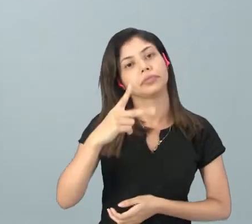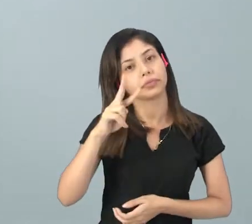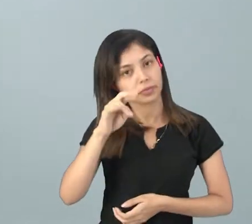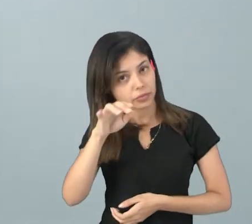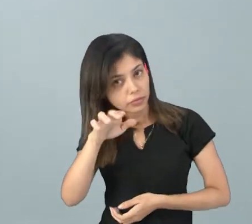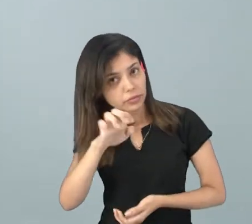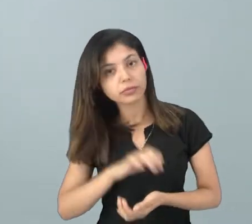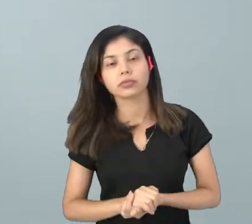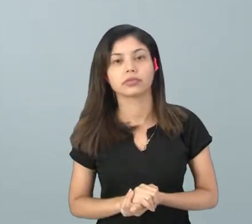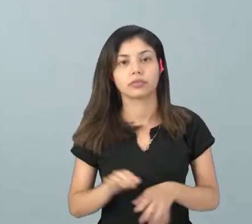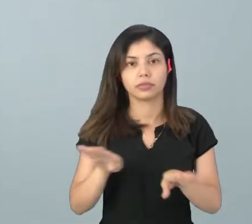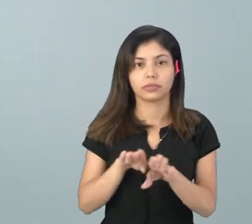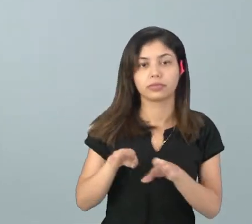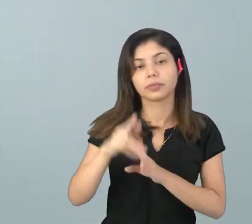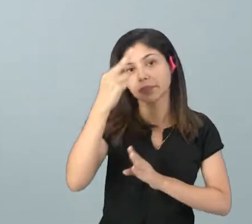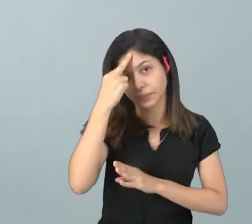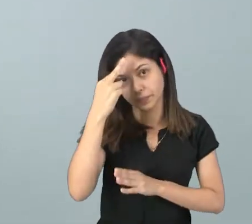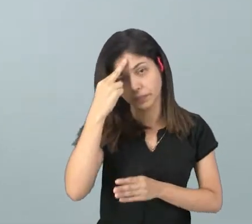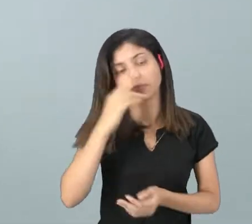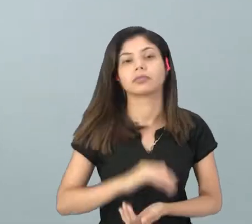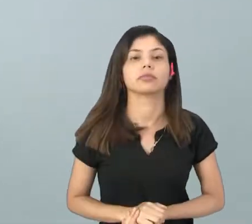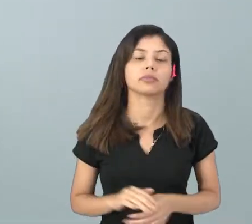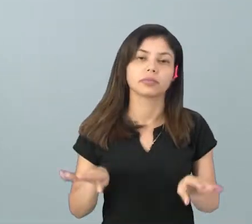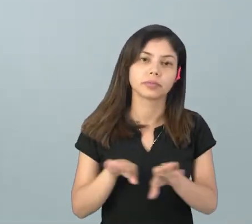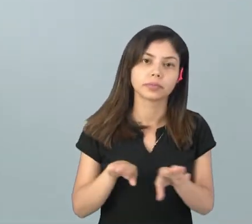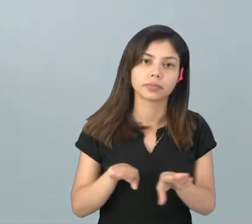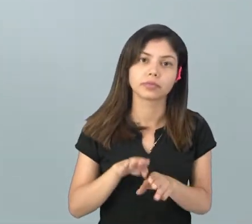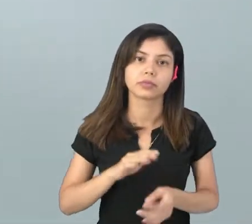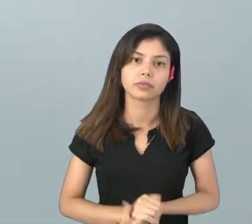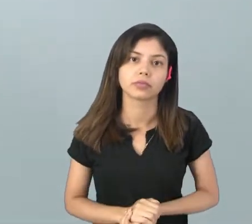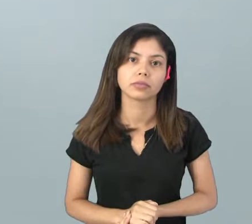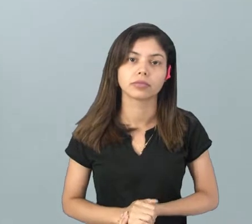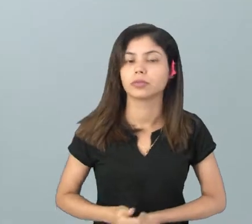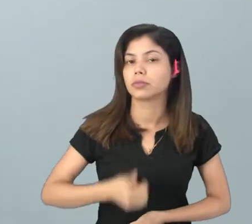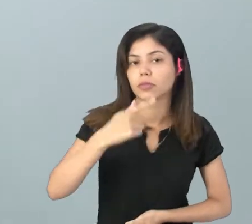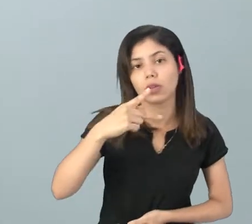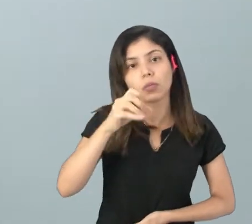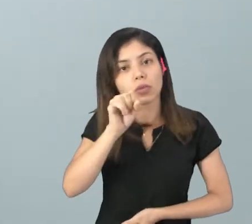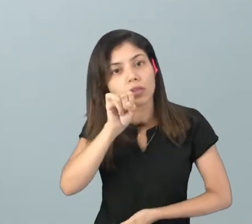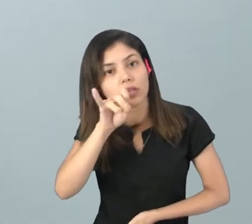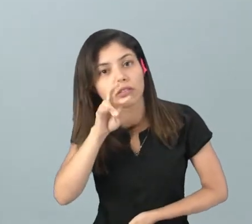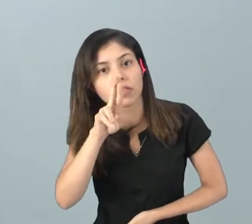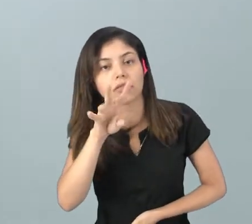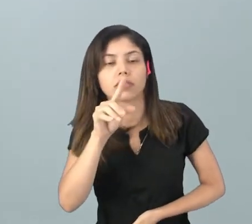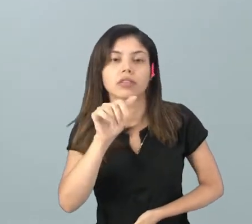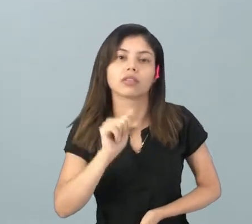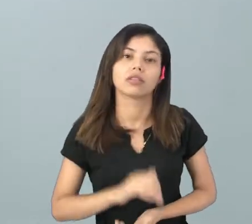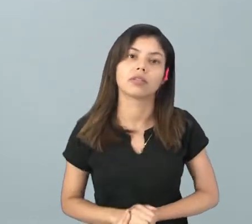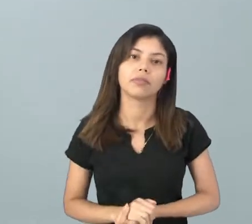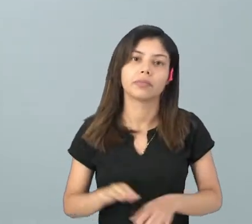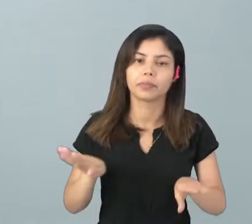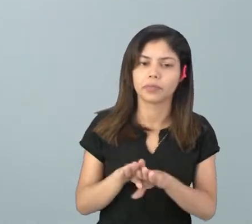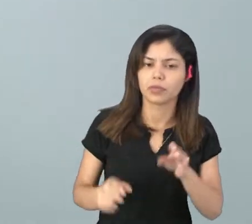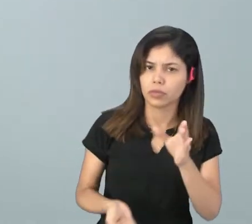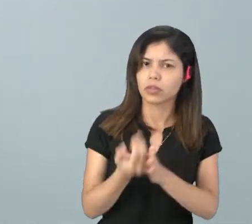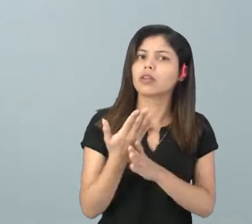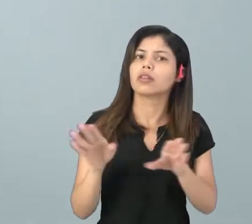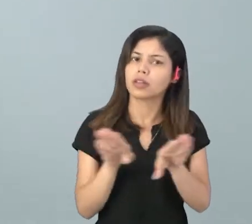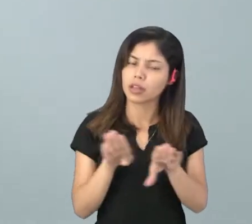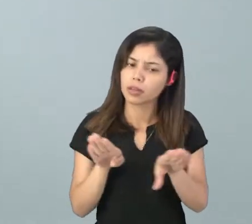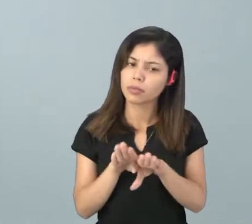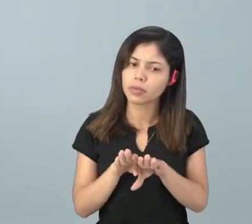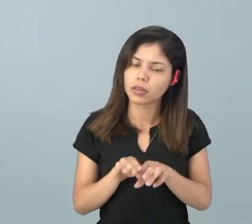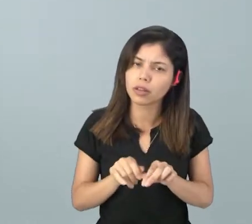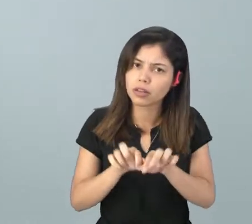empiristas, racionalistas, né, e aí positivistas, surgiu aí, né, ramificações para